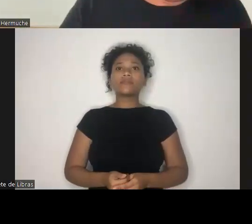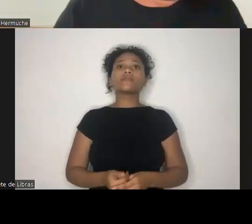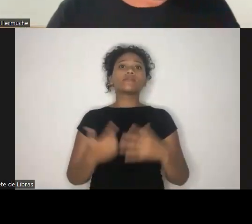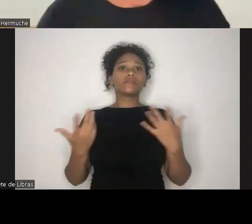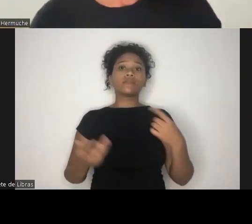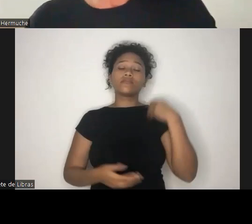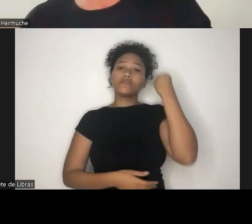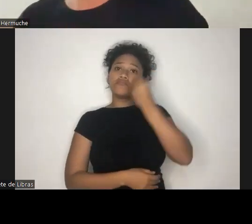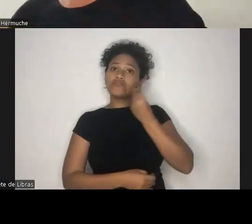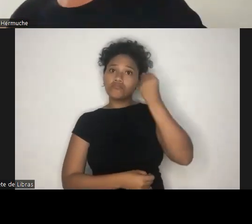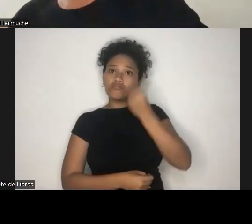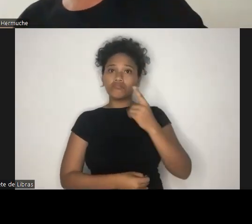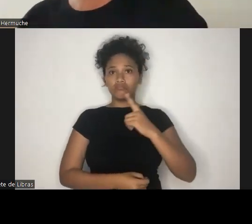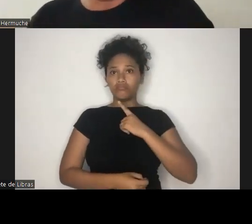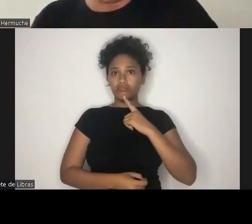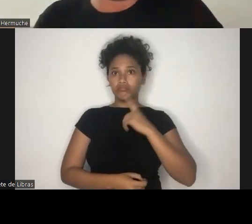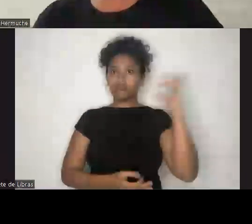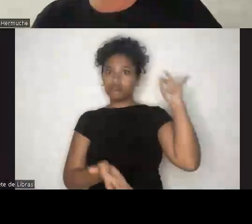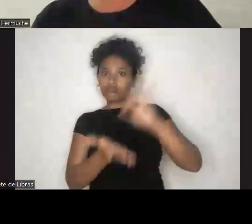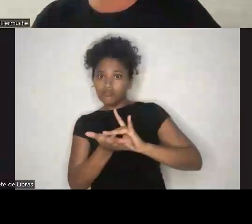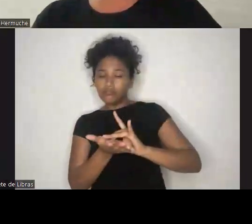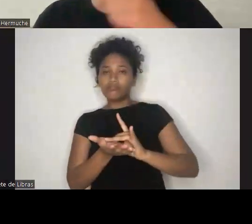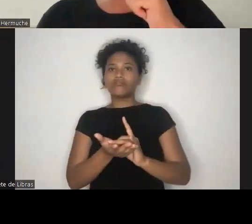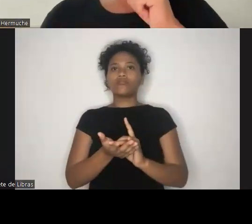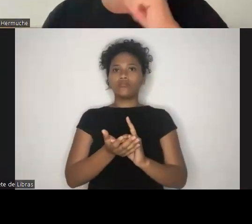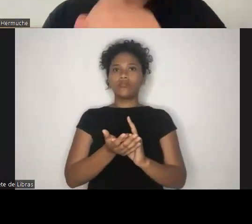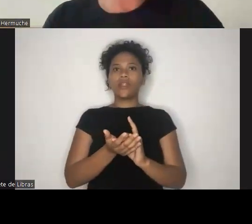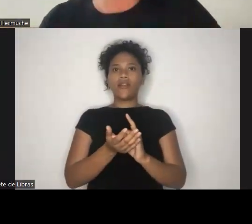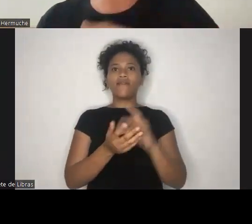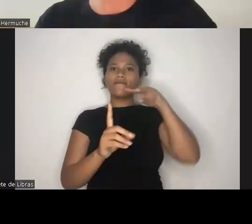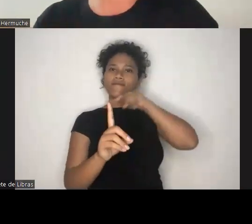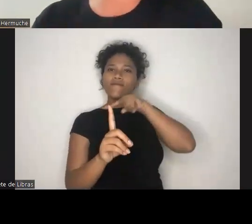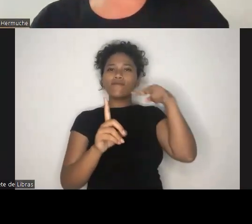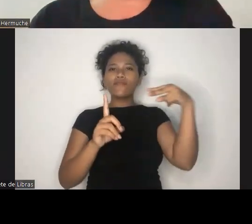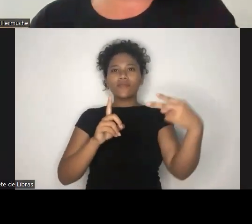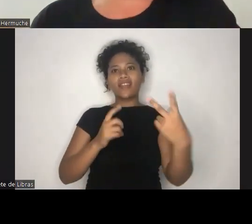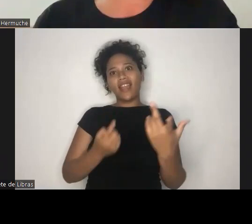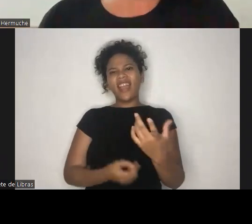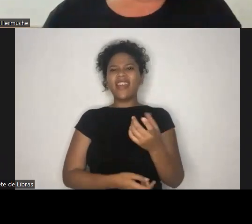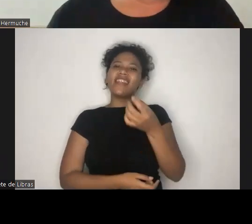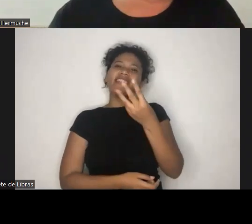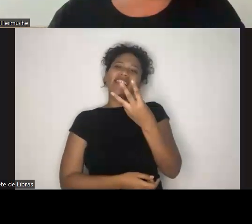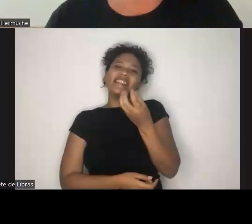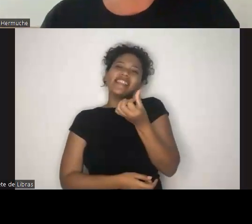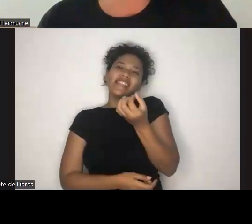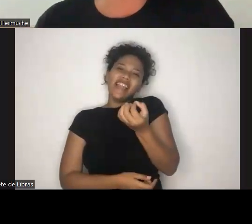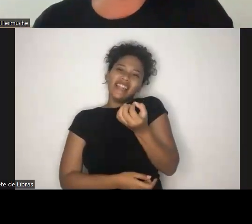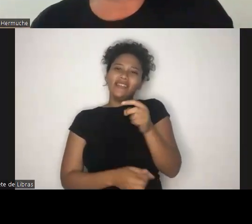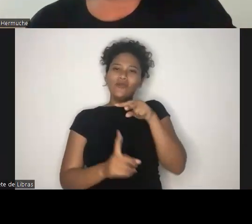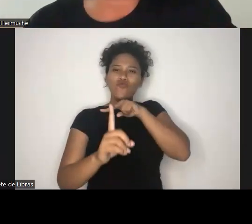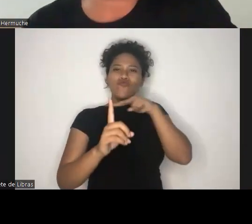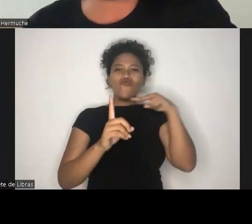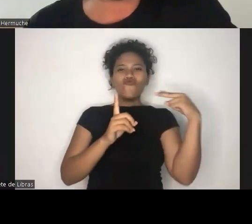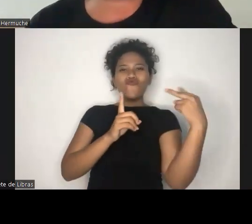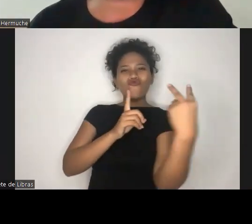uma experiência realmente com uma visão 360 né o prototipagem de marketing Grosso tipo